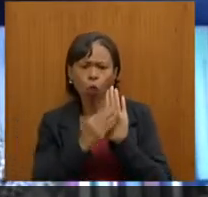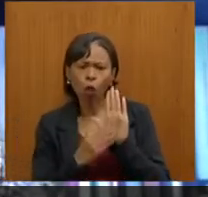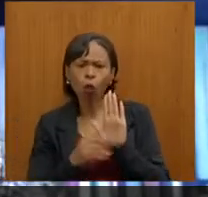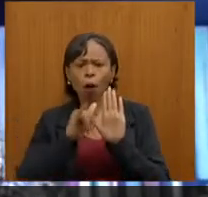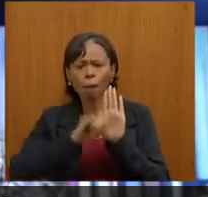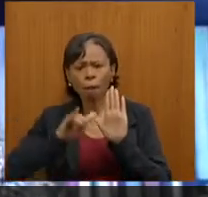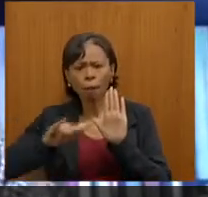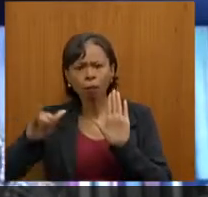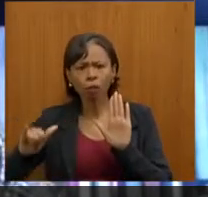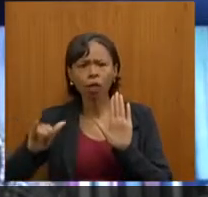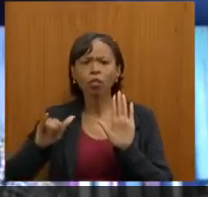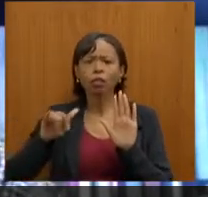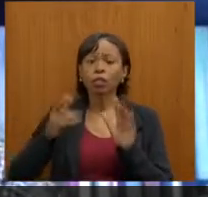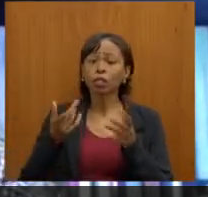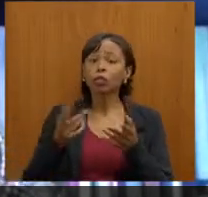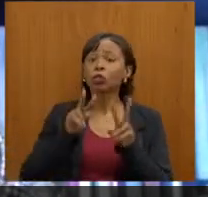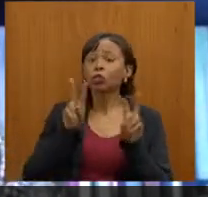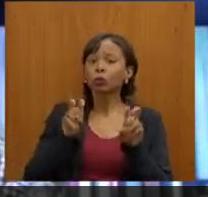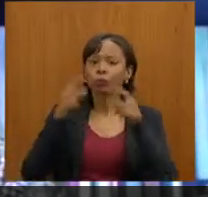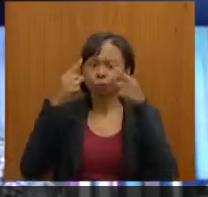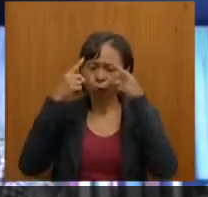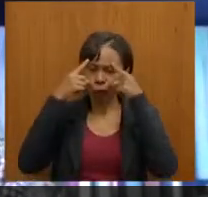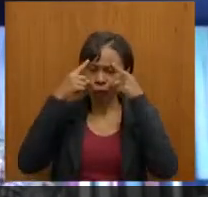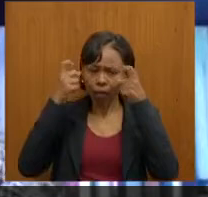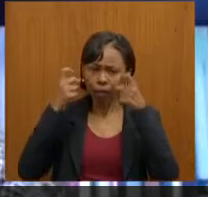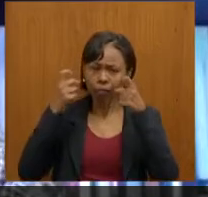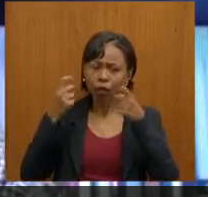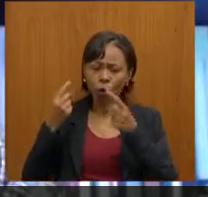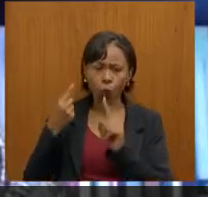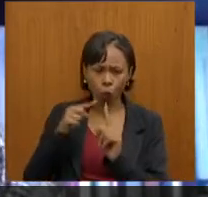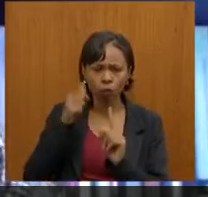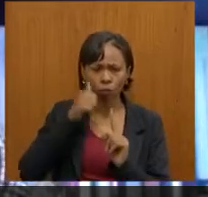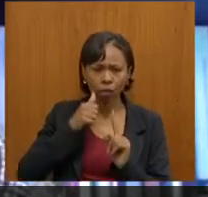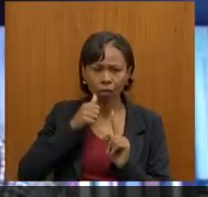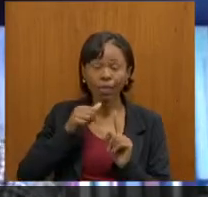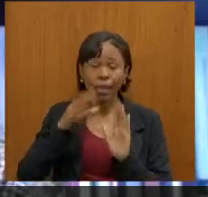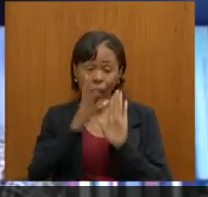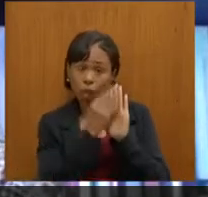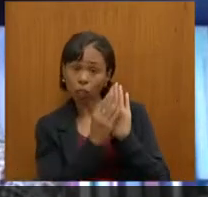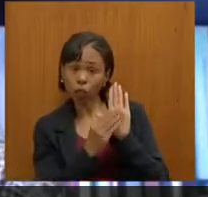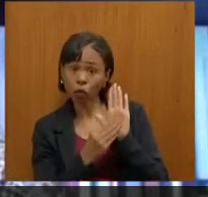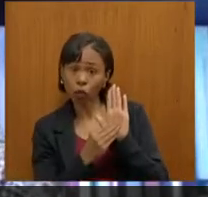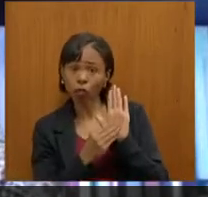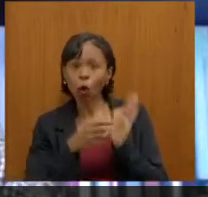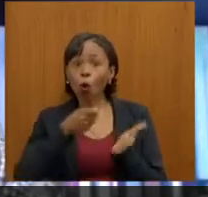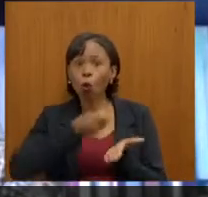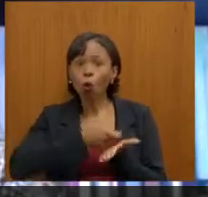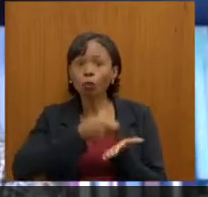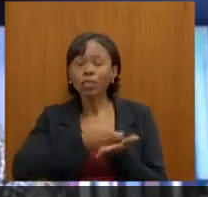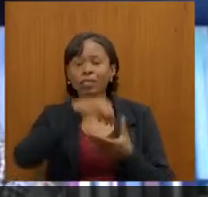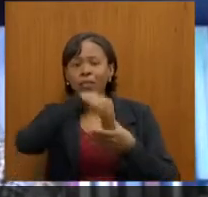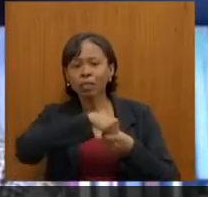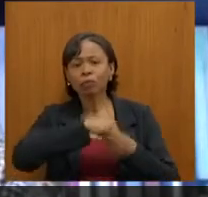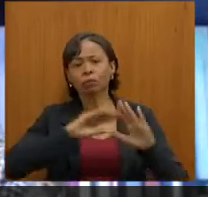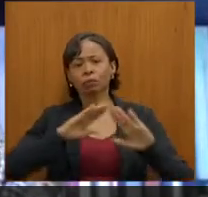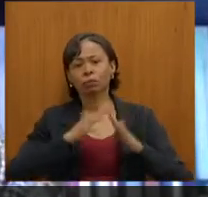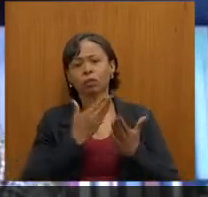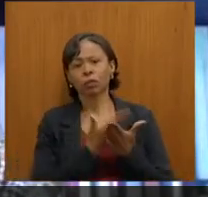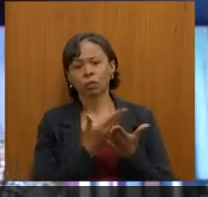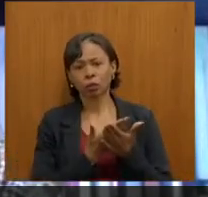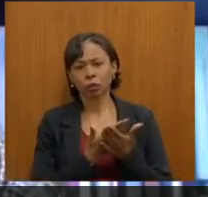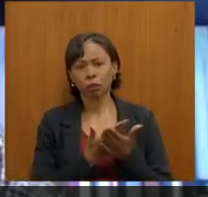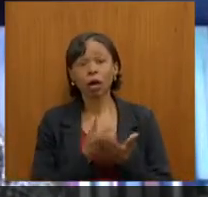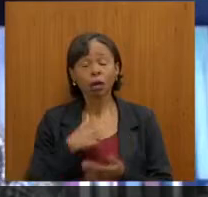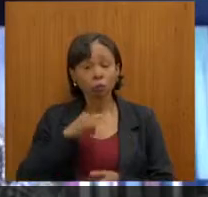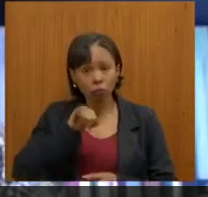e desigualdade de gênero sejam conteúdos obrigatória nos currículos escolares aproveito para